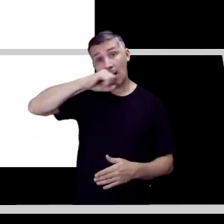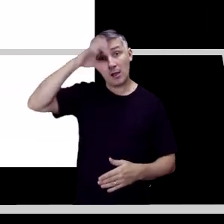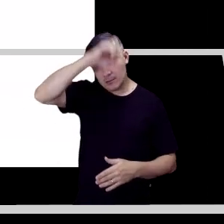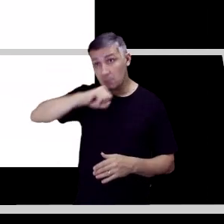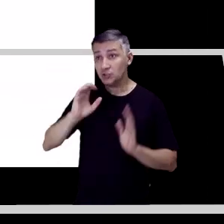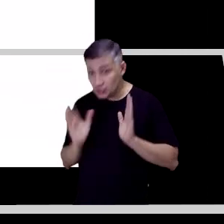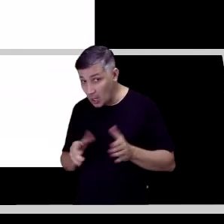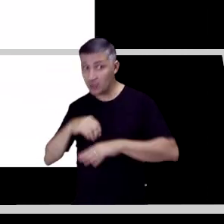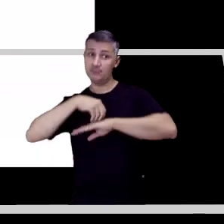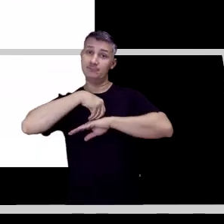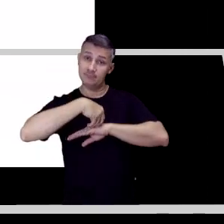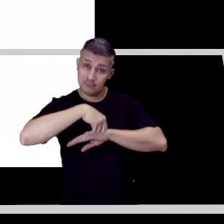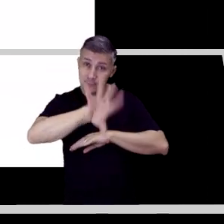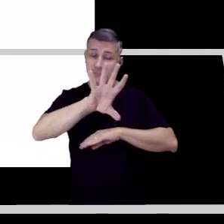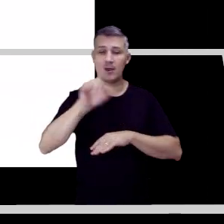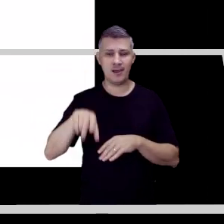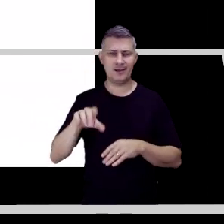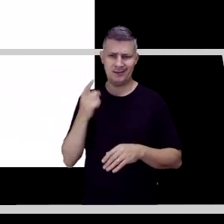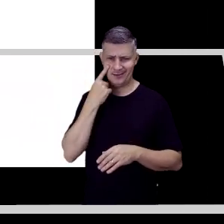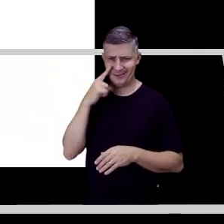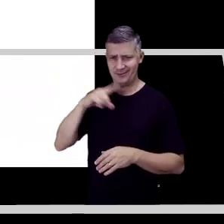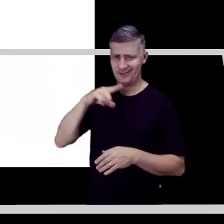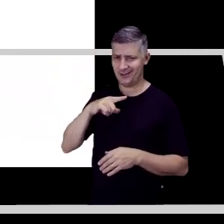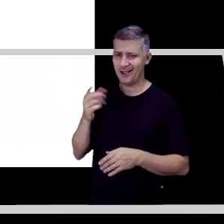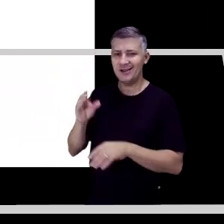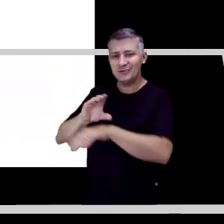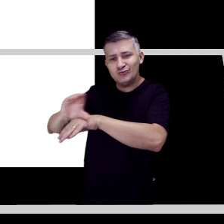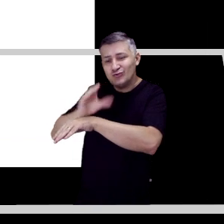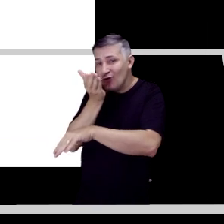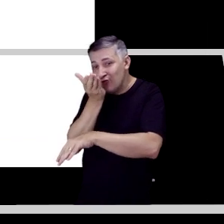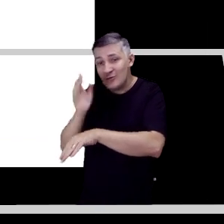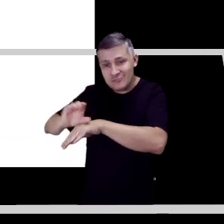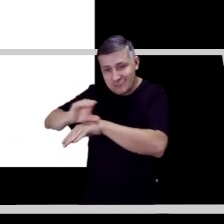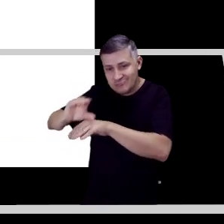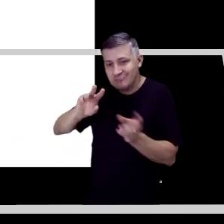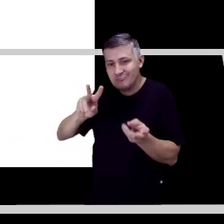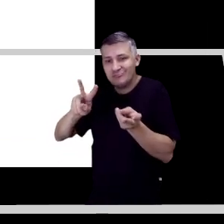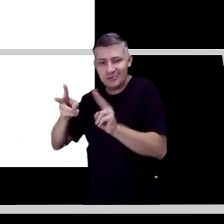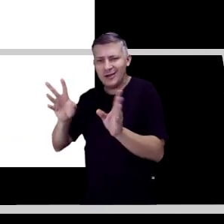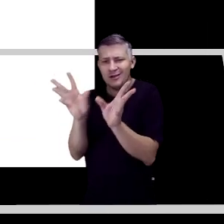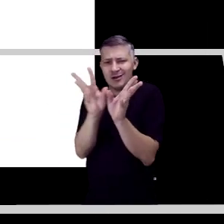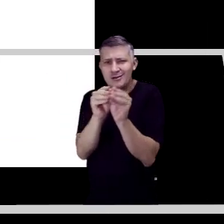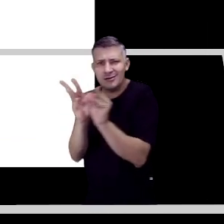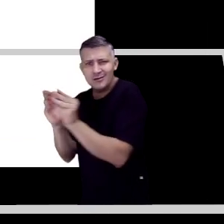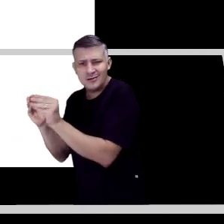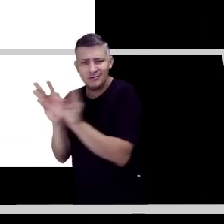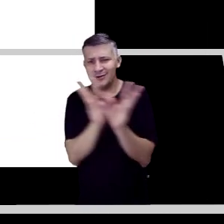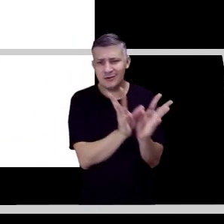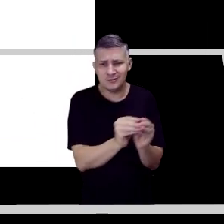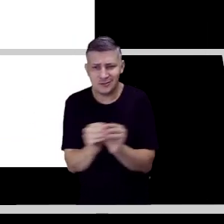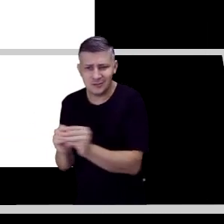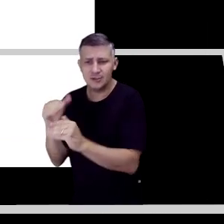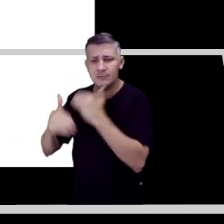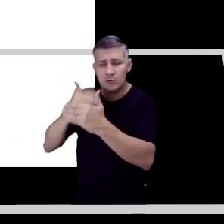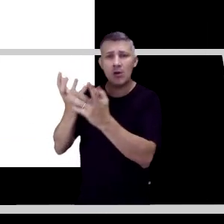mesmos e para as outras pessoas. Então, a gente chama da escala das reações. Então, aqui vocês estão vendo uma explicação extremamente resumida de o que